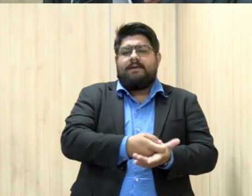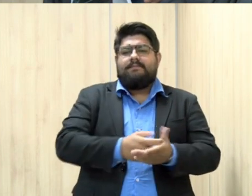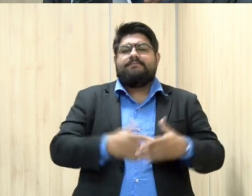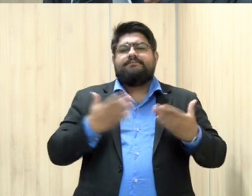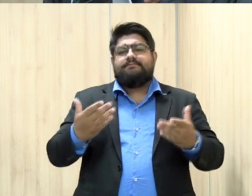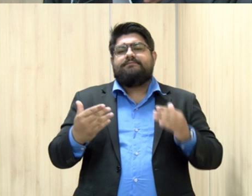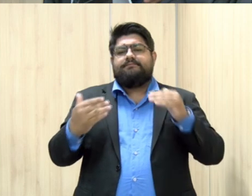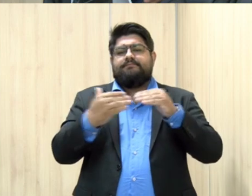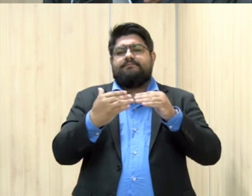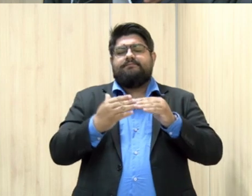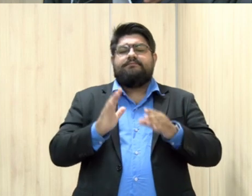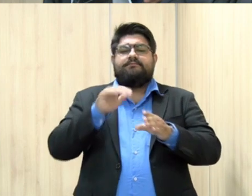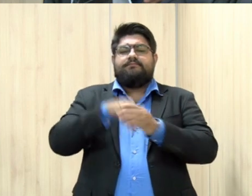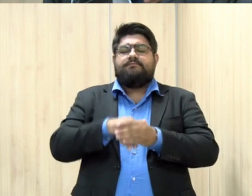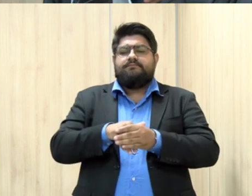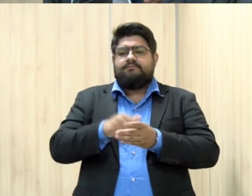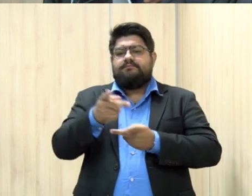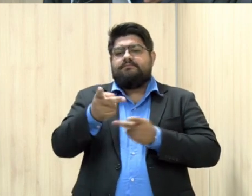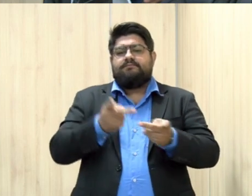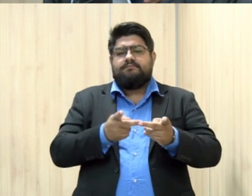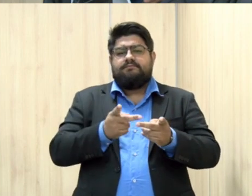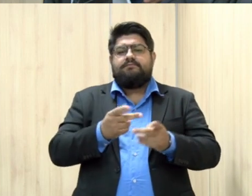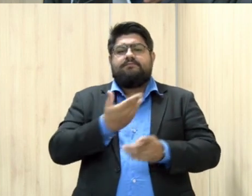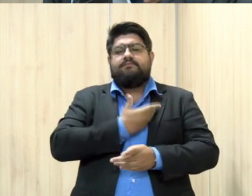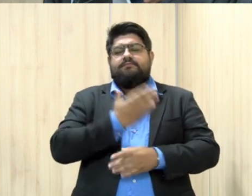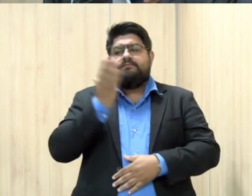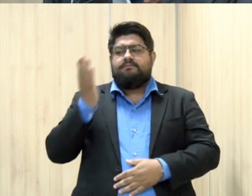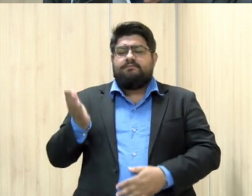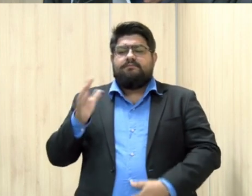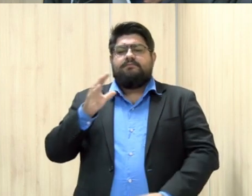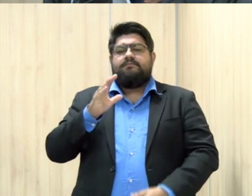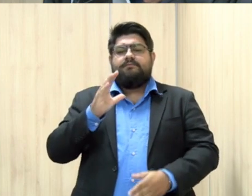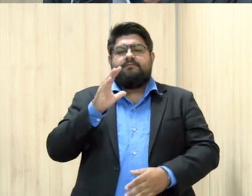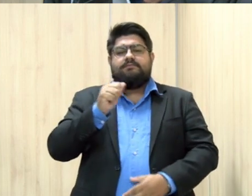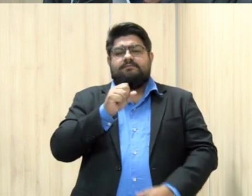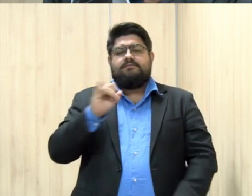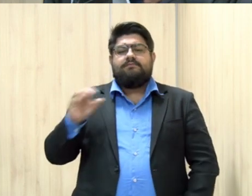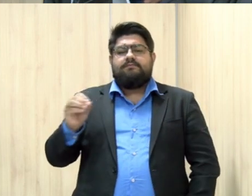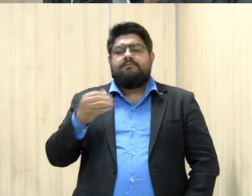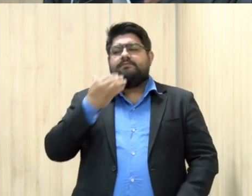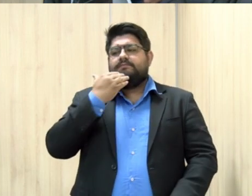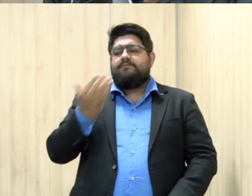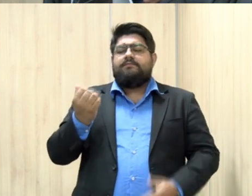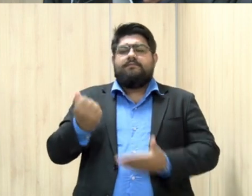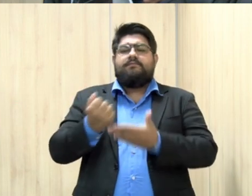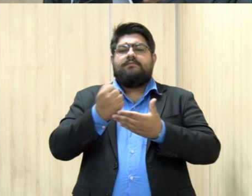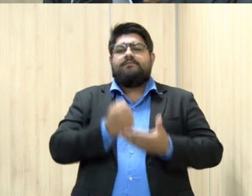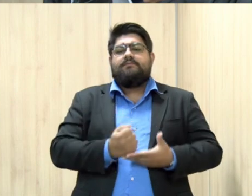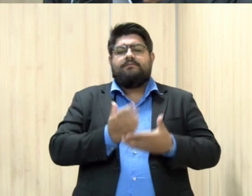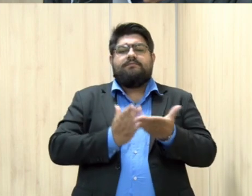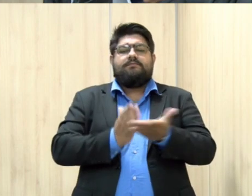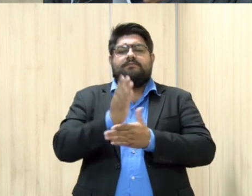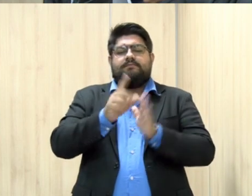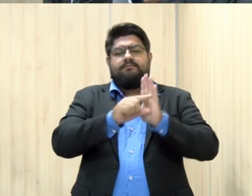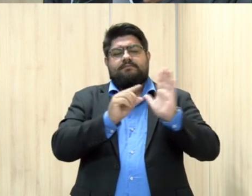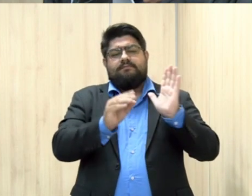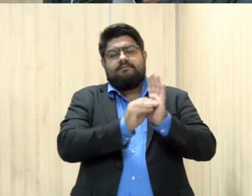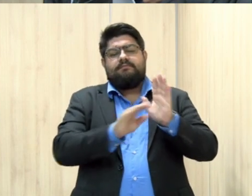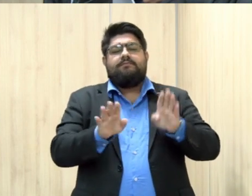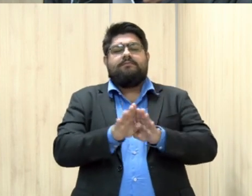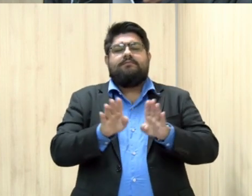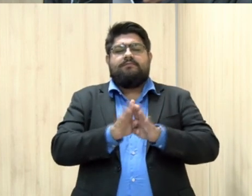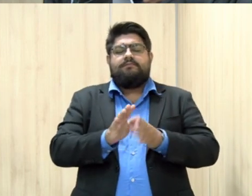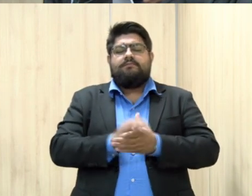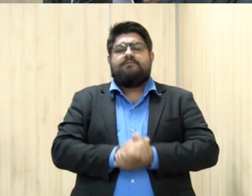favorável pelo projeto do colega Cássio Goes e peço apoio dos demais pares para aprovação também nas